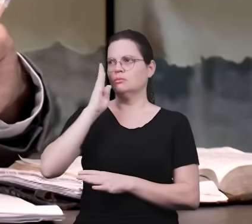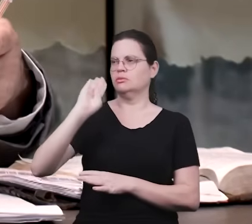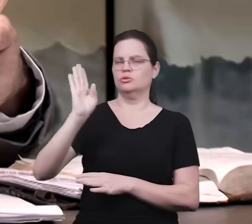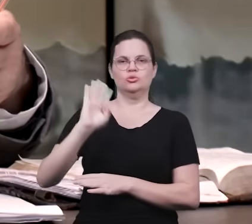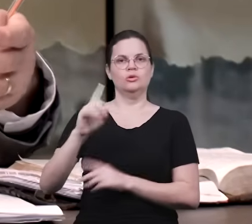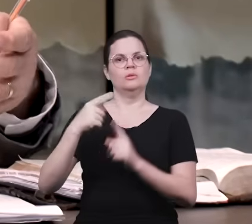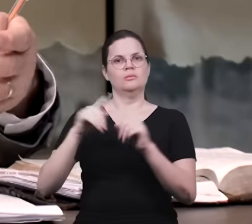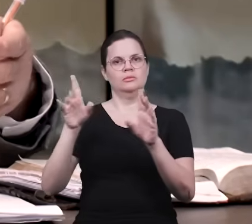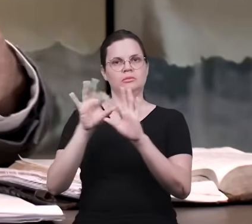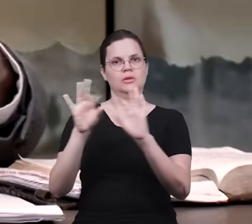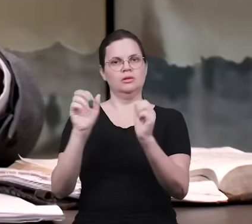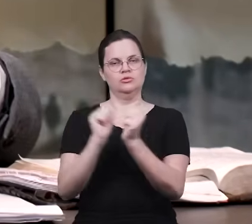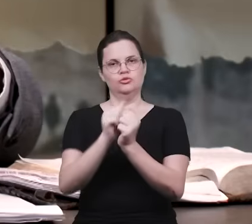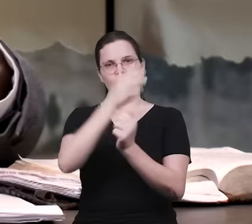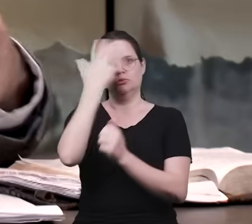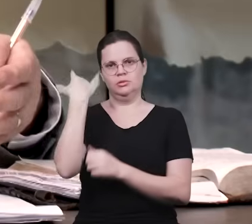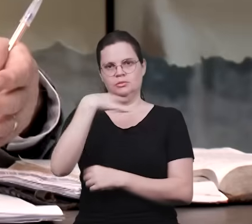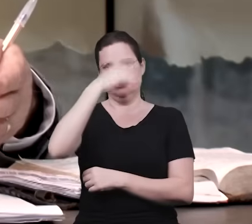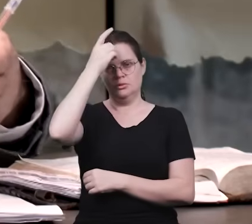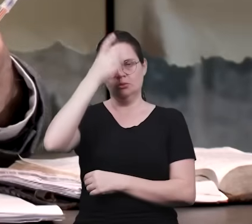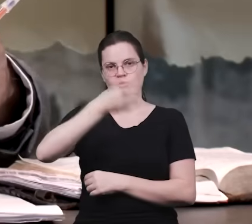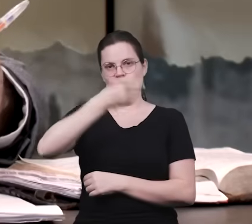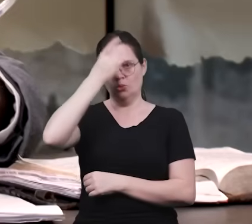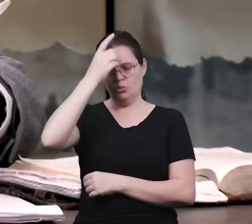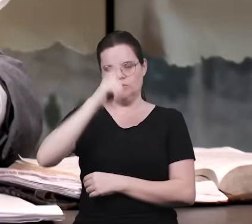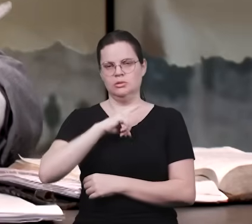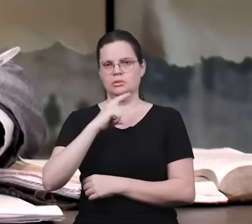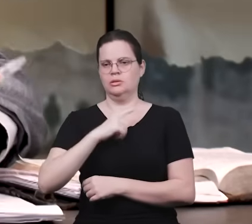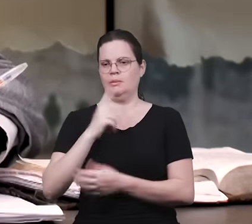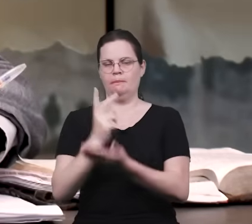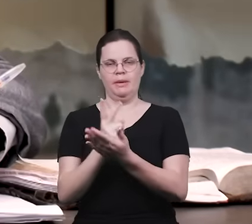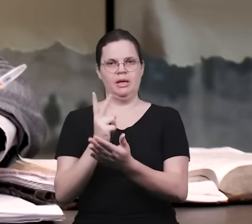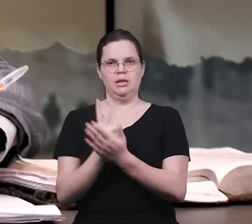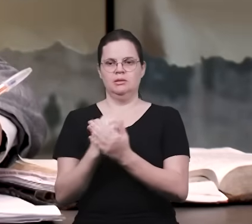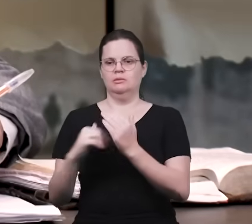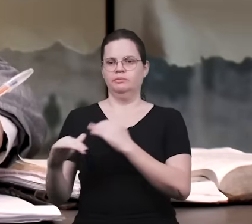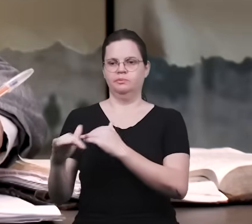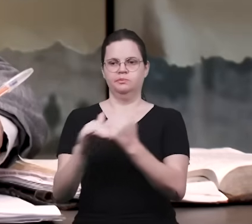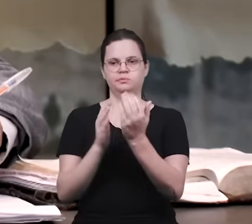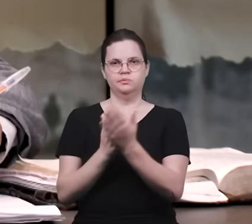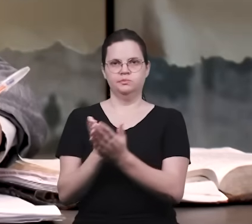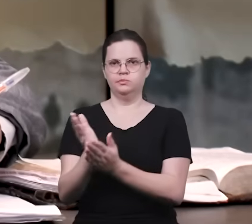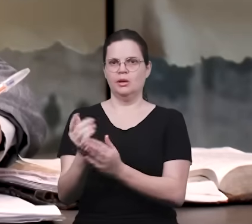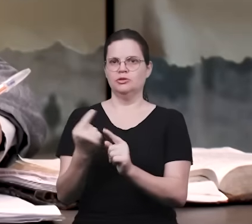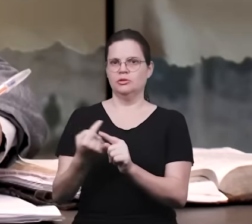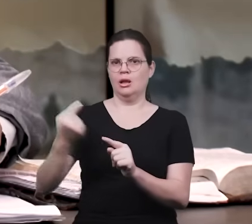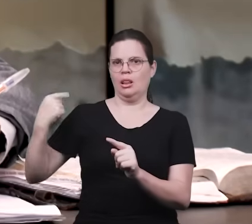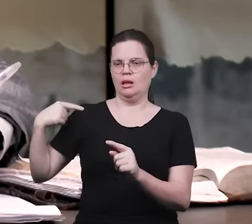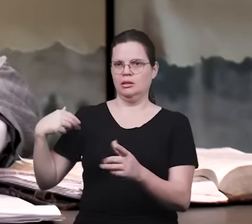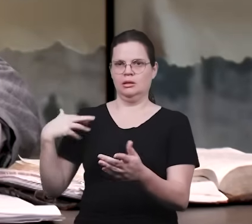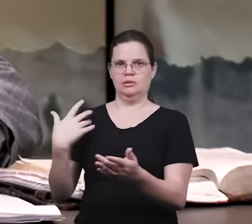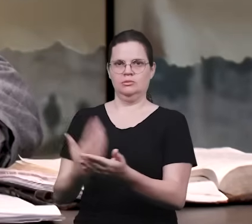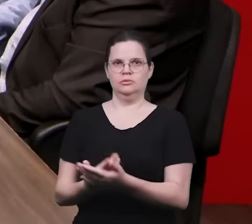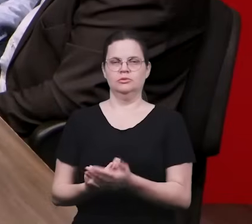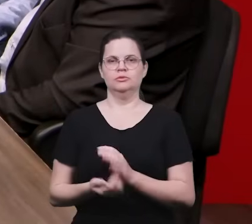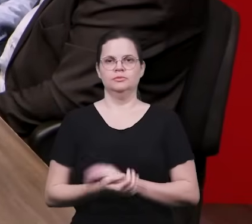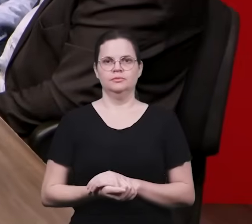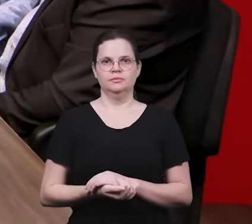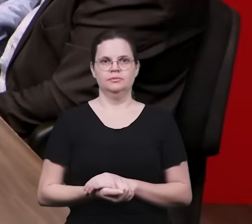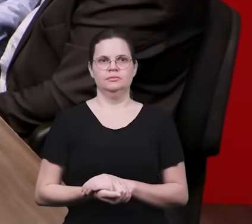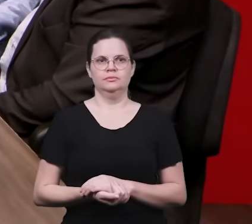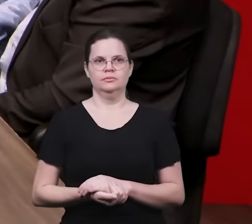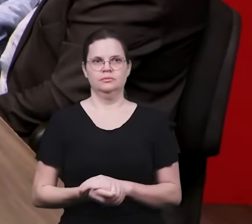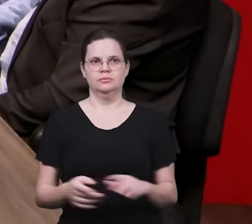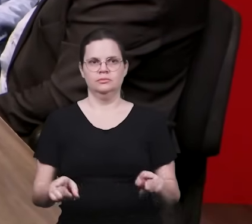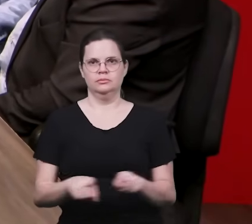derivou do Pentecostes, não desviou do Pentecostes, mas ela está no mesmo caminho, dos irmãos do passado até os dias de hoje. O